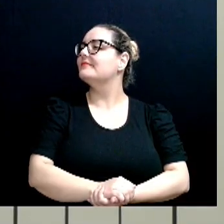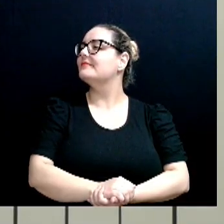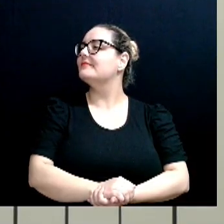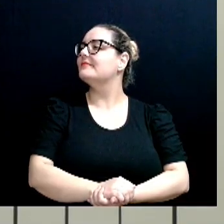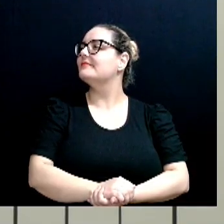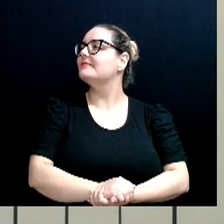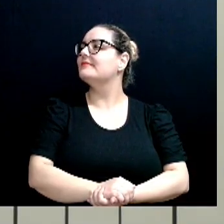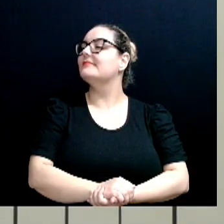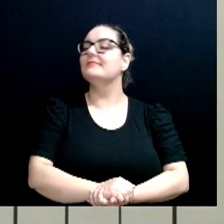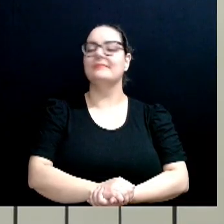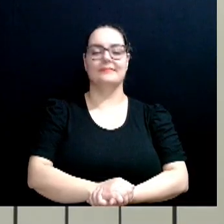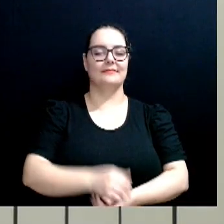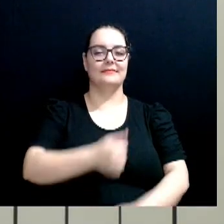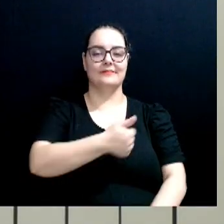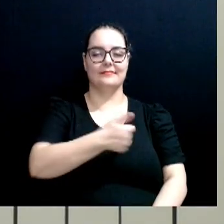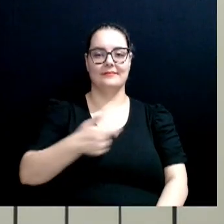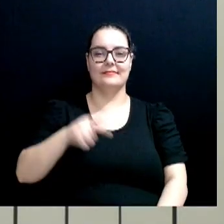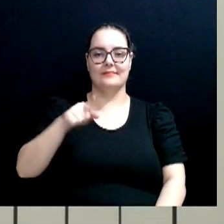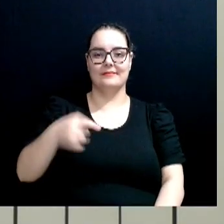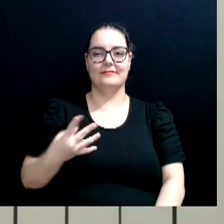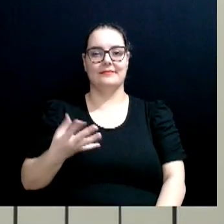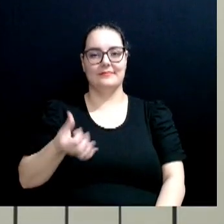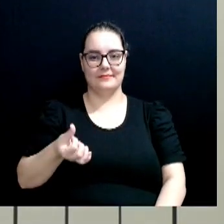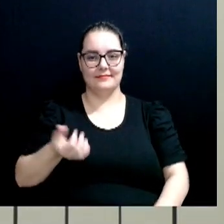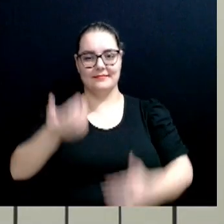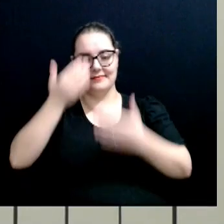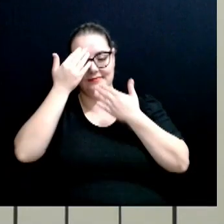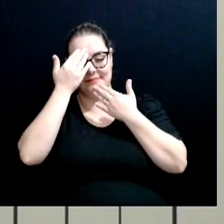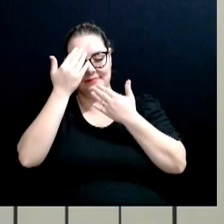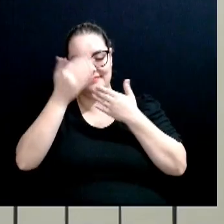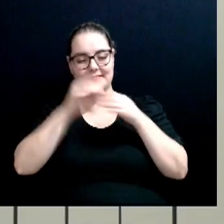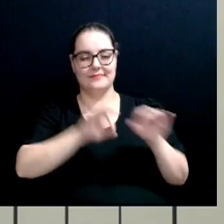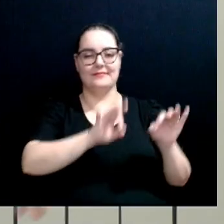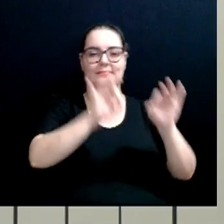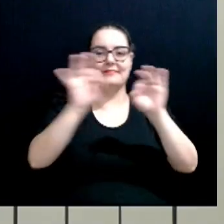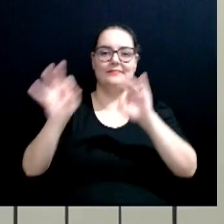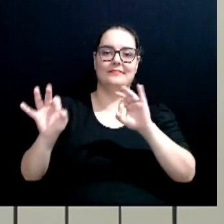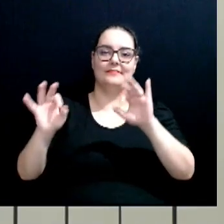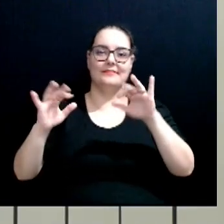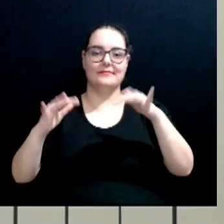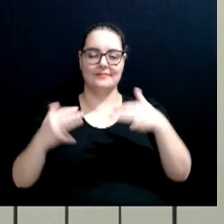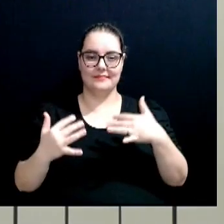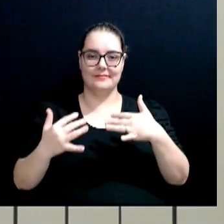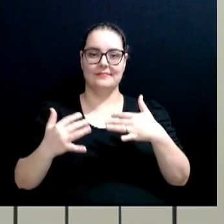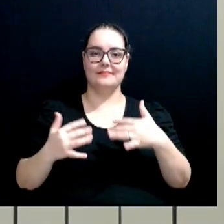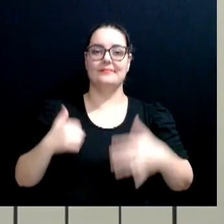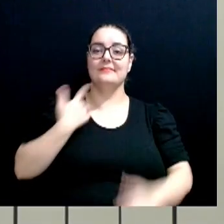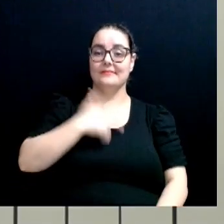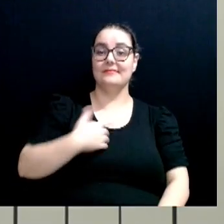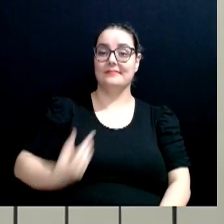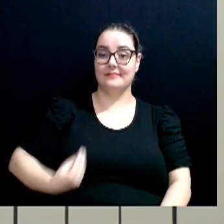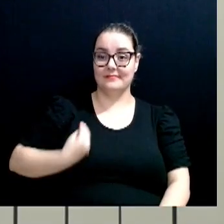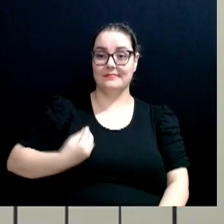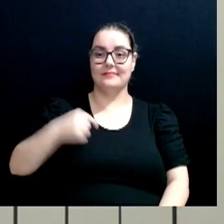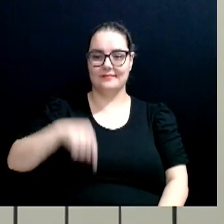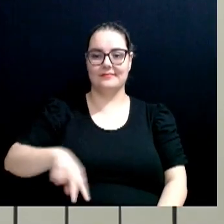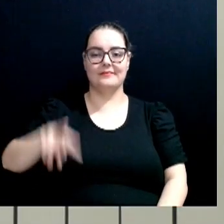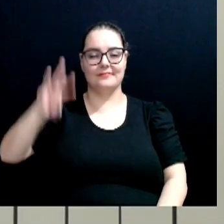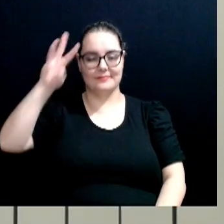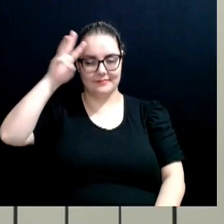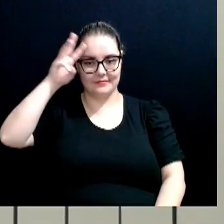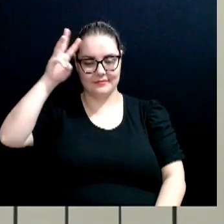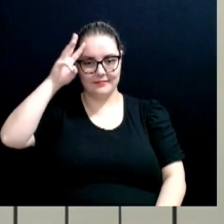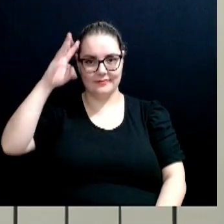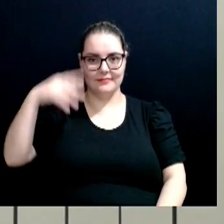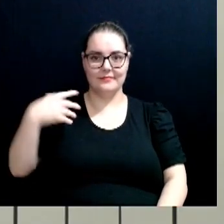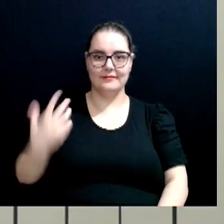Meio-dia mais 46 minutos. Muito obrigado pela sua companhia, pela sua audiência. Estamos ao vivo nesta terça-feira com o